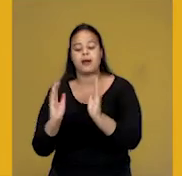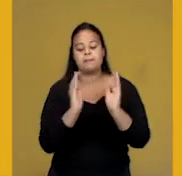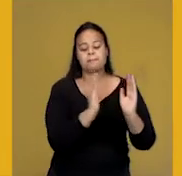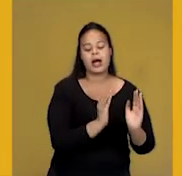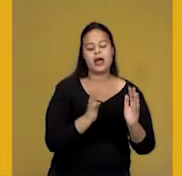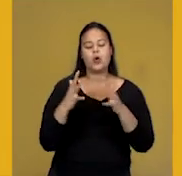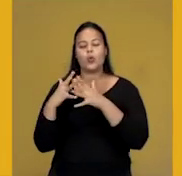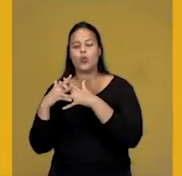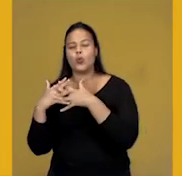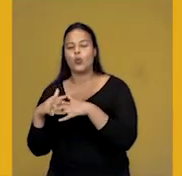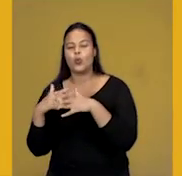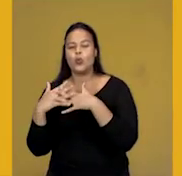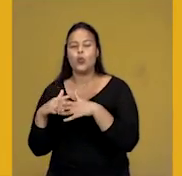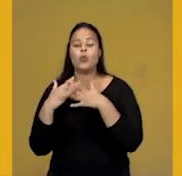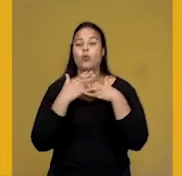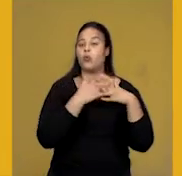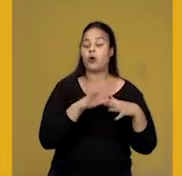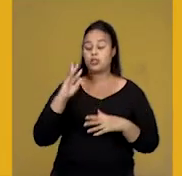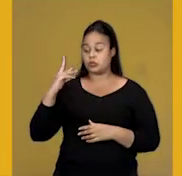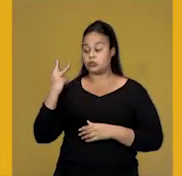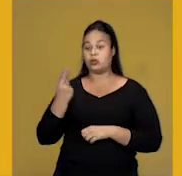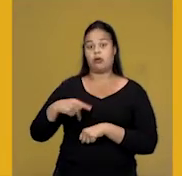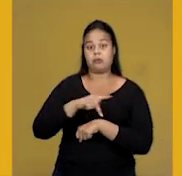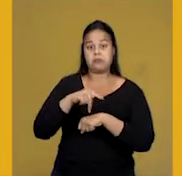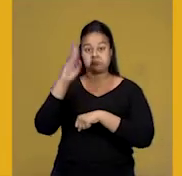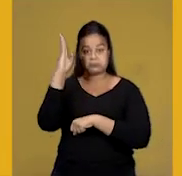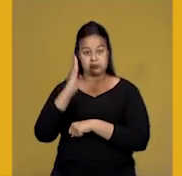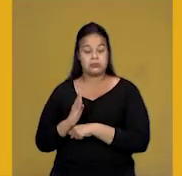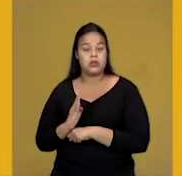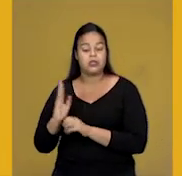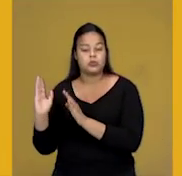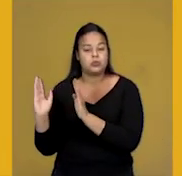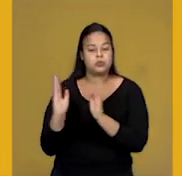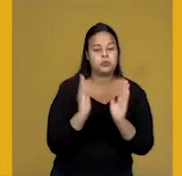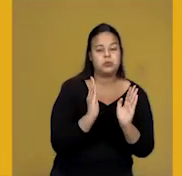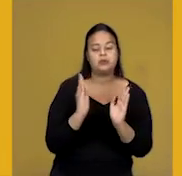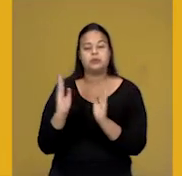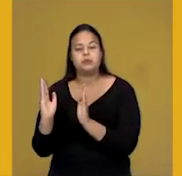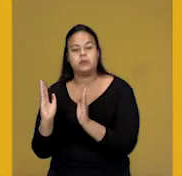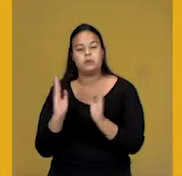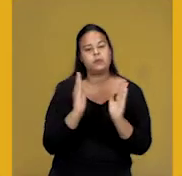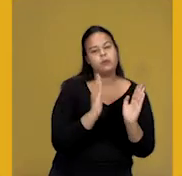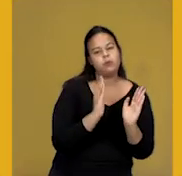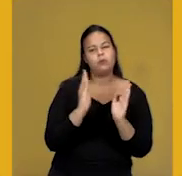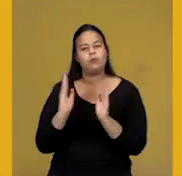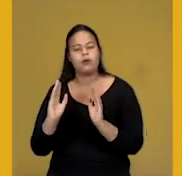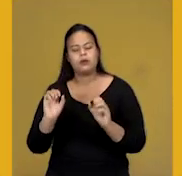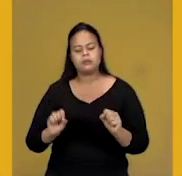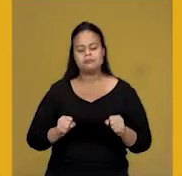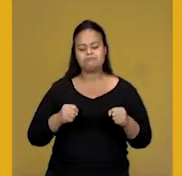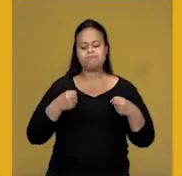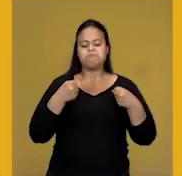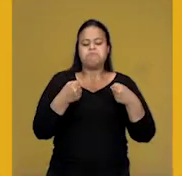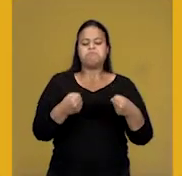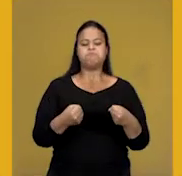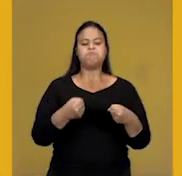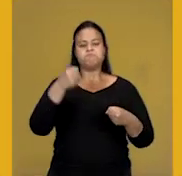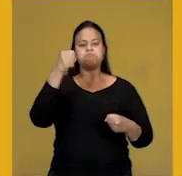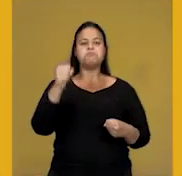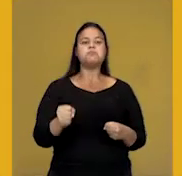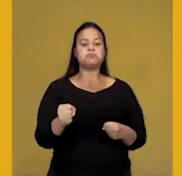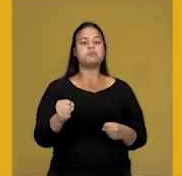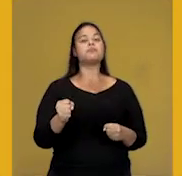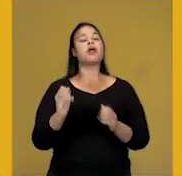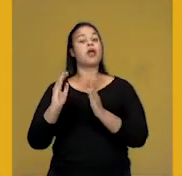bastante conturbados da nossa história, principalmente o período regencial, é um vai e volta de poder ali, né? E a